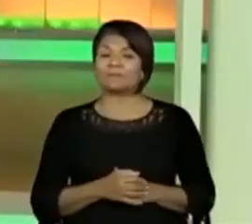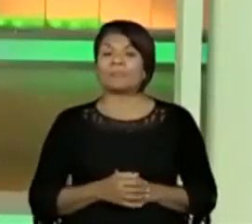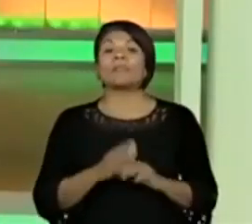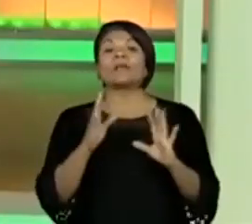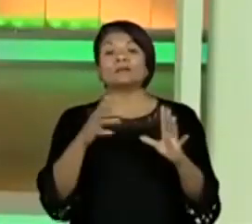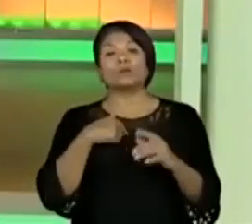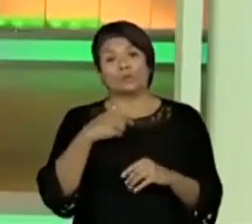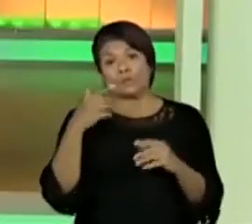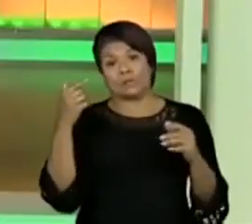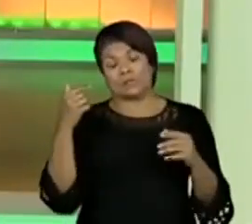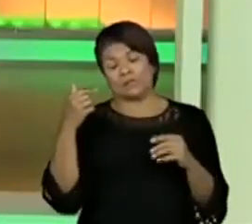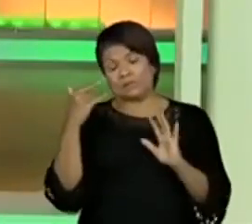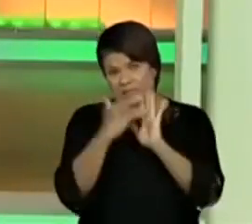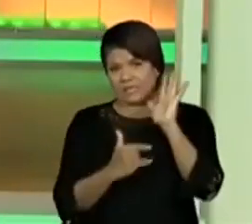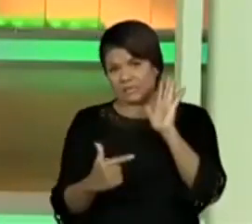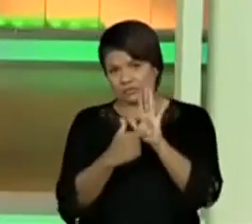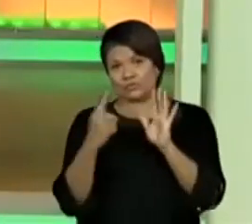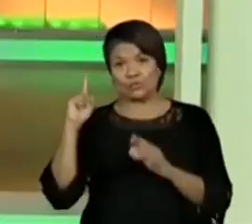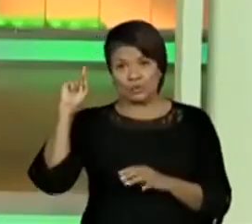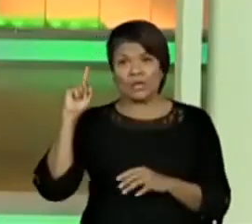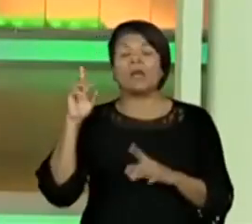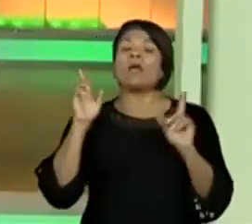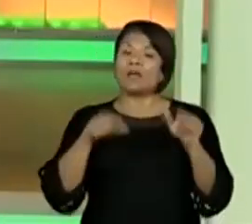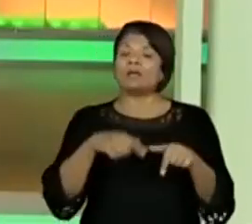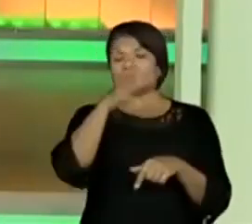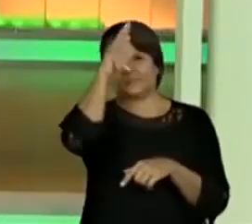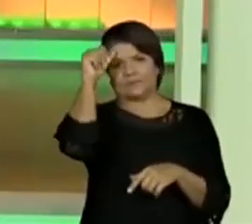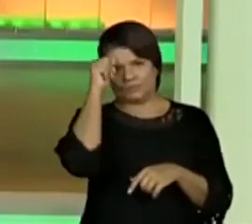a Amazônia, certo?